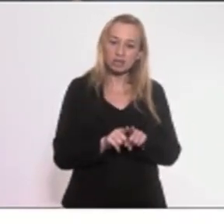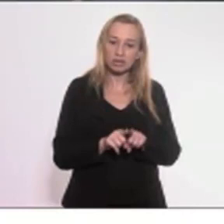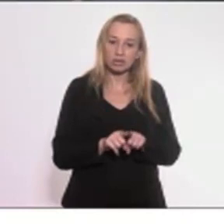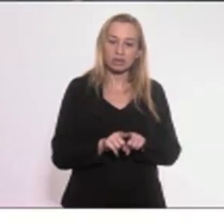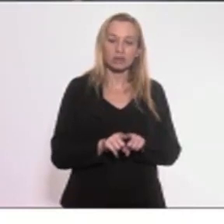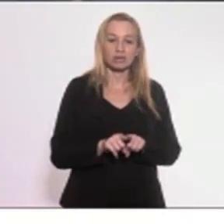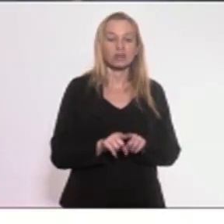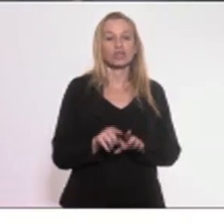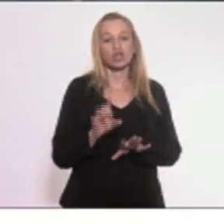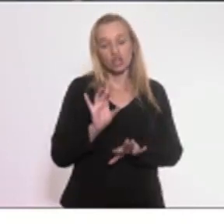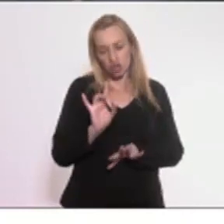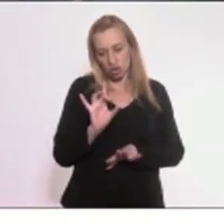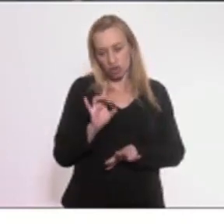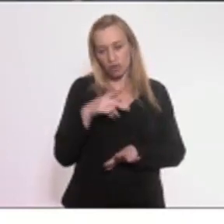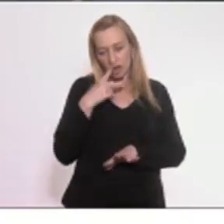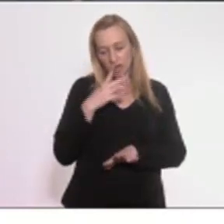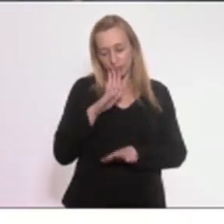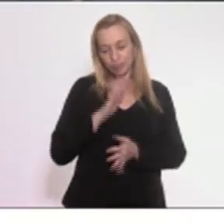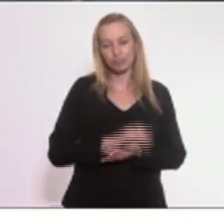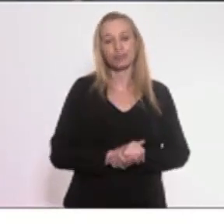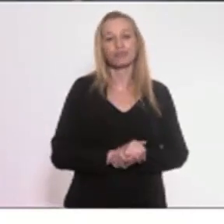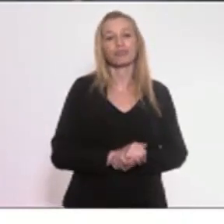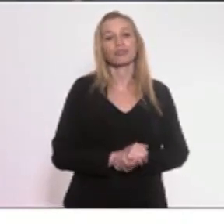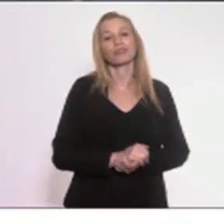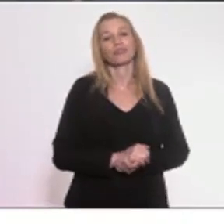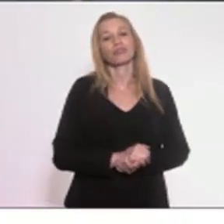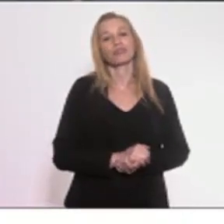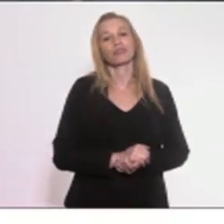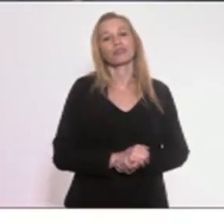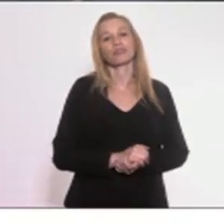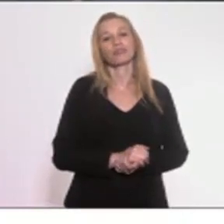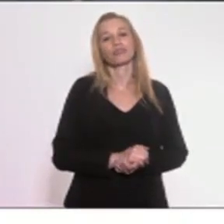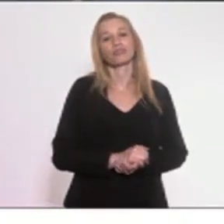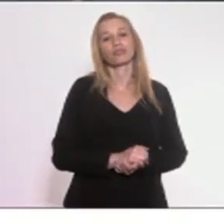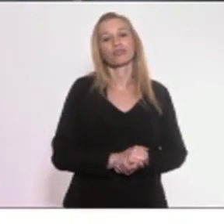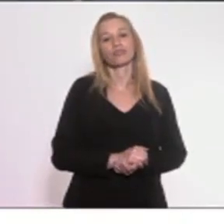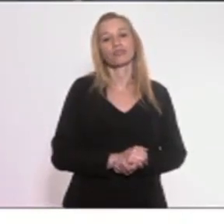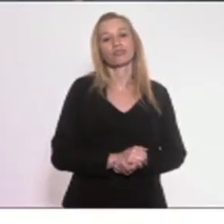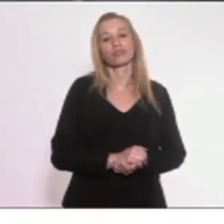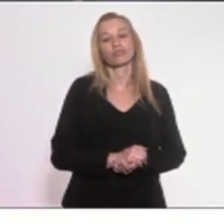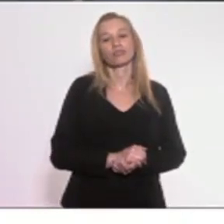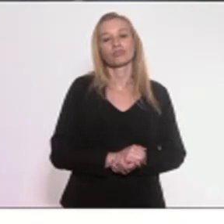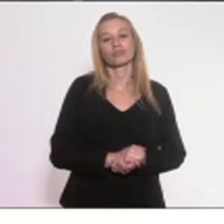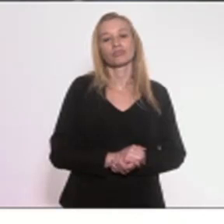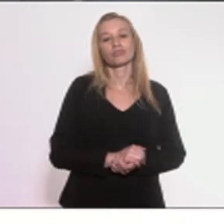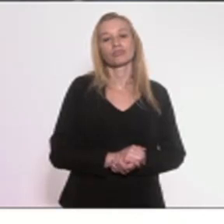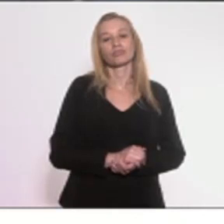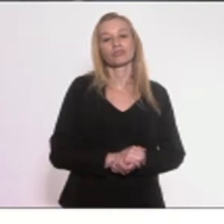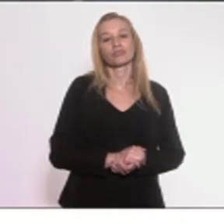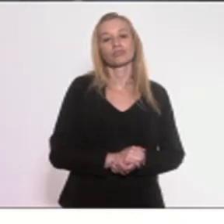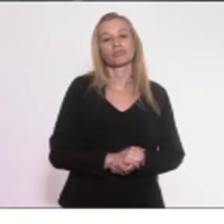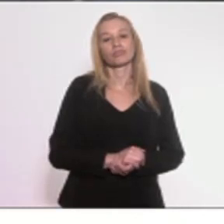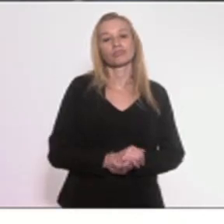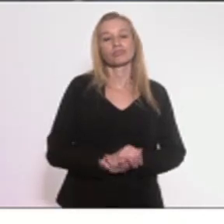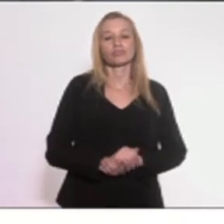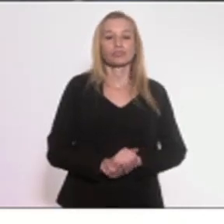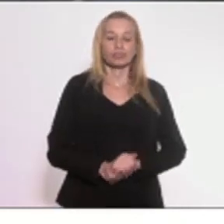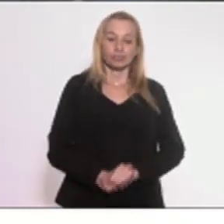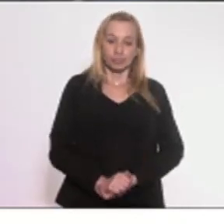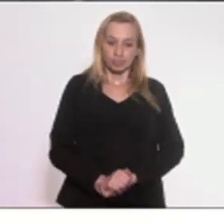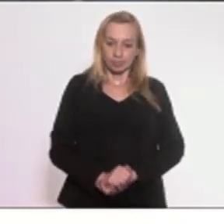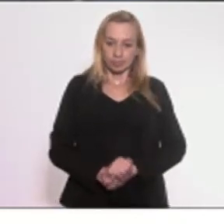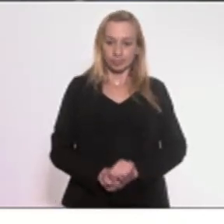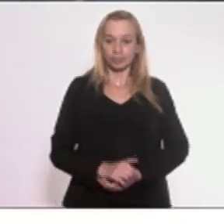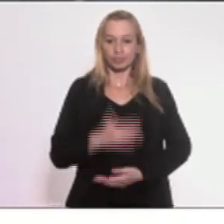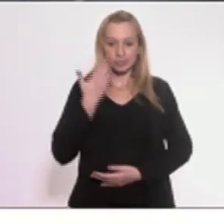emendas, senhor presidente. Deixa só para contribuir, deputado Márcio. Porque a gente, se nós não tivermos uma forma de nós tentarmos